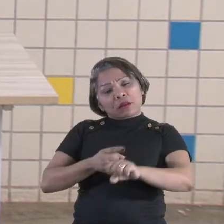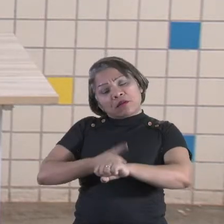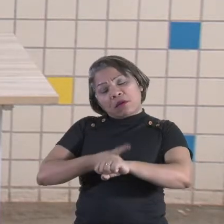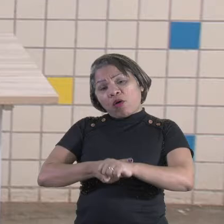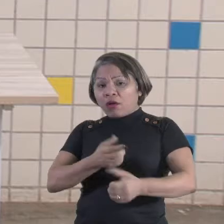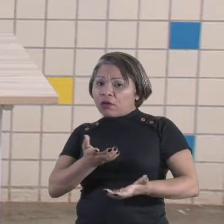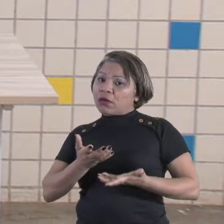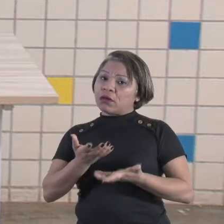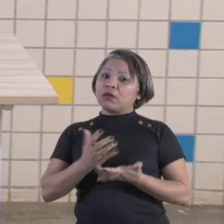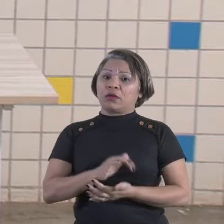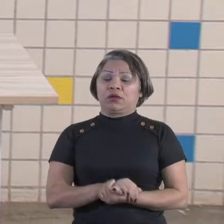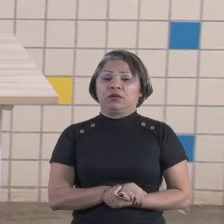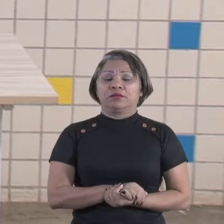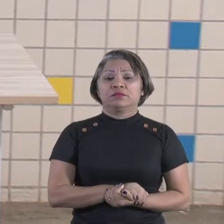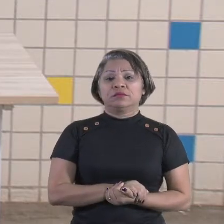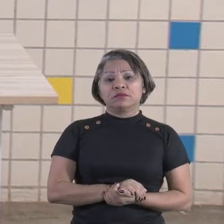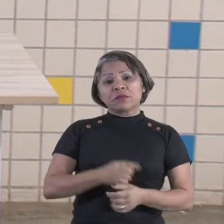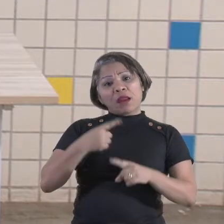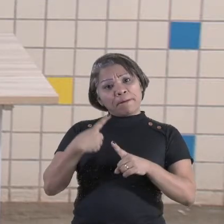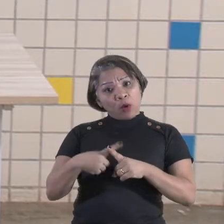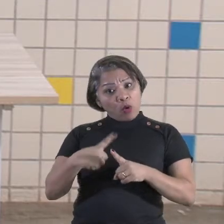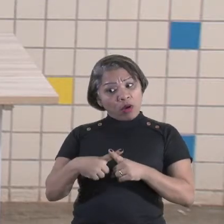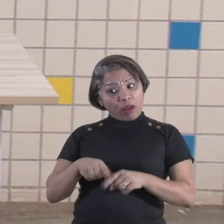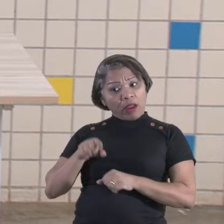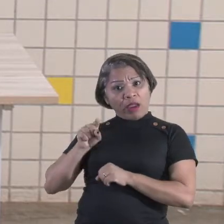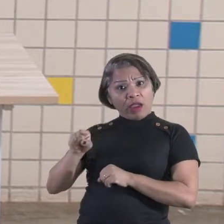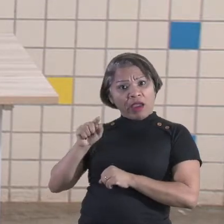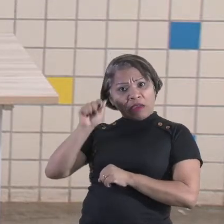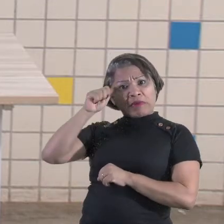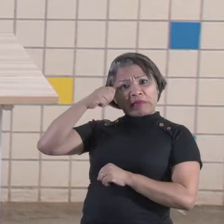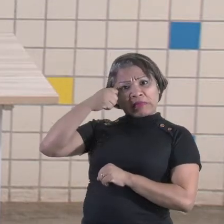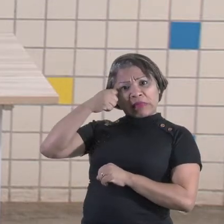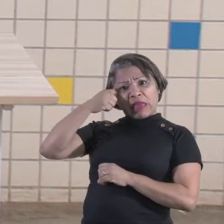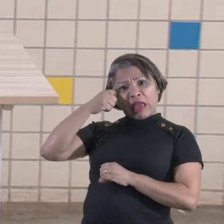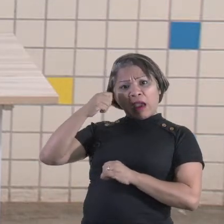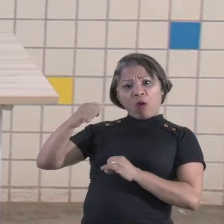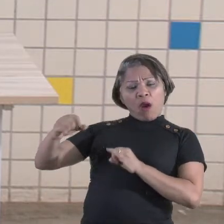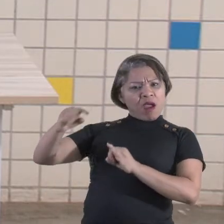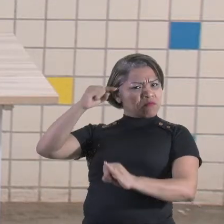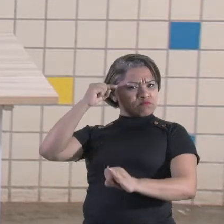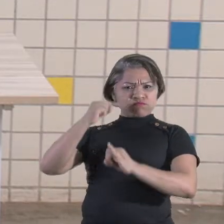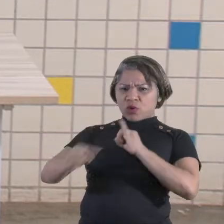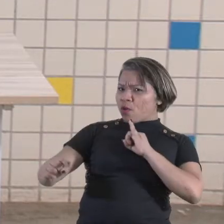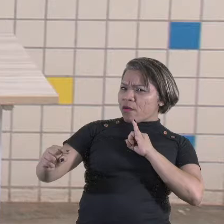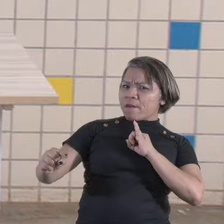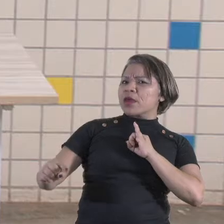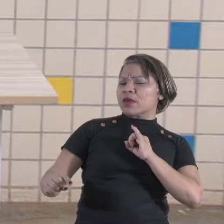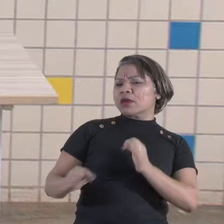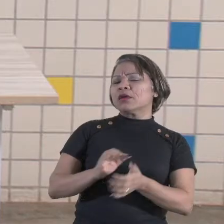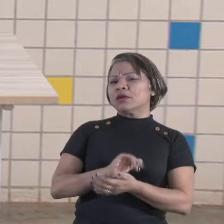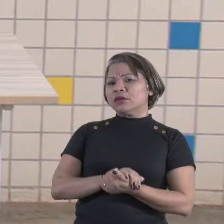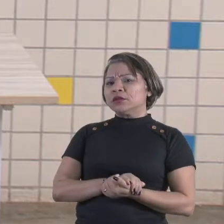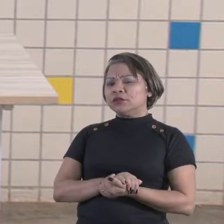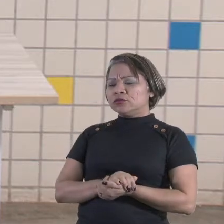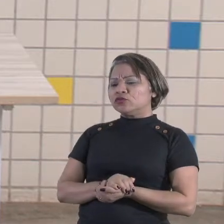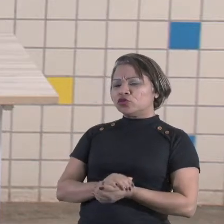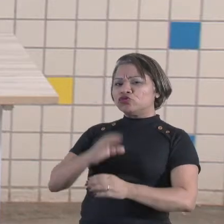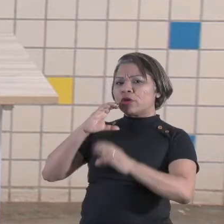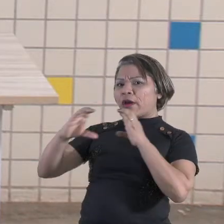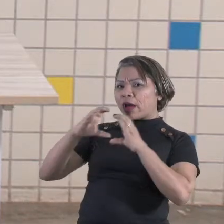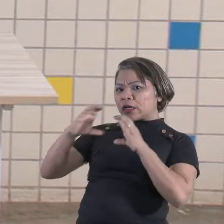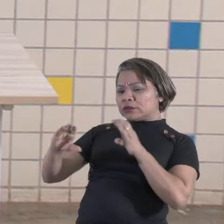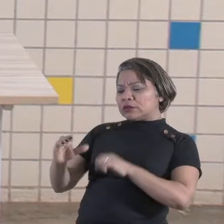quiserem, porque eles eram proibidos de cantar suas músicas, de praticar a sua dança, que